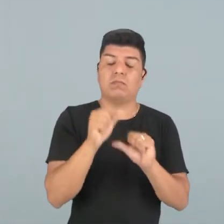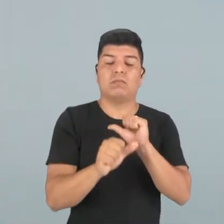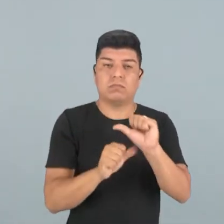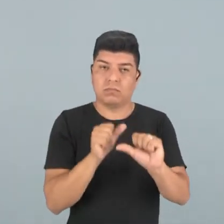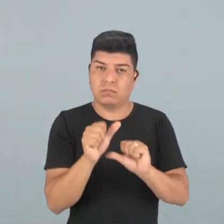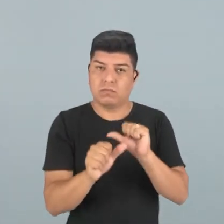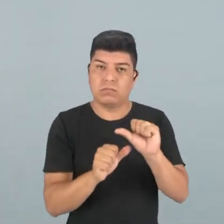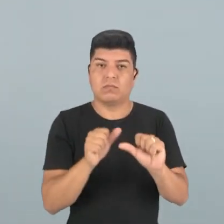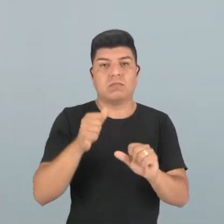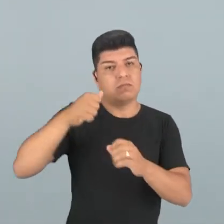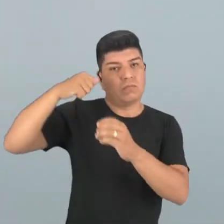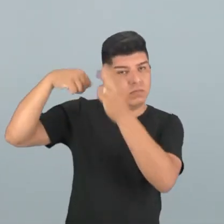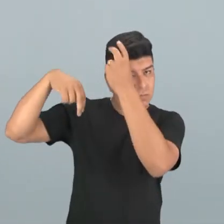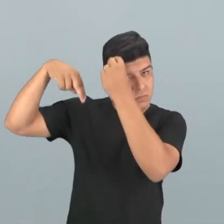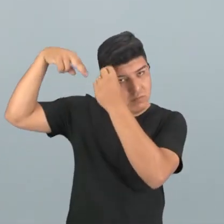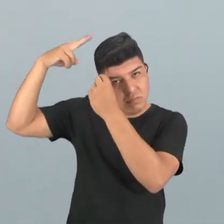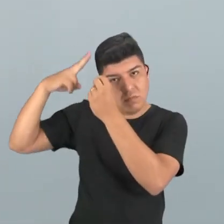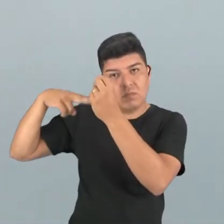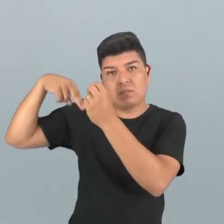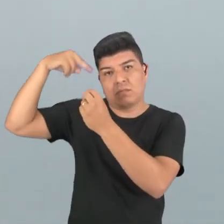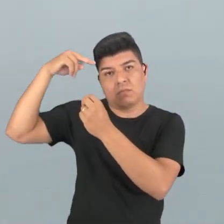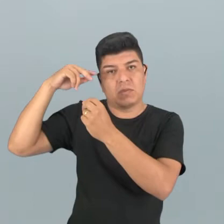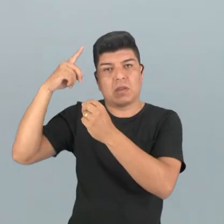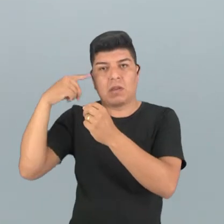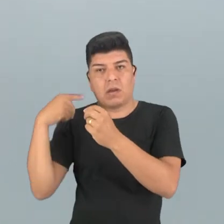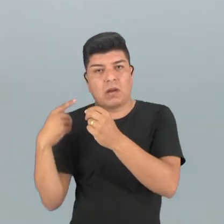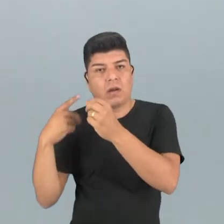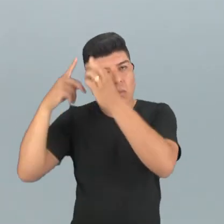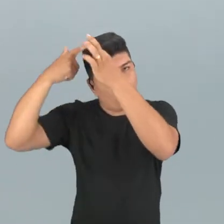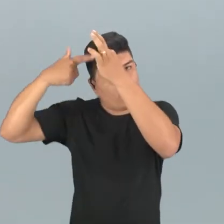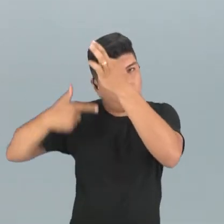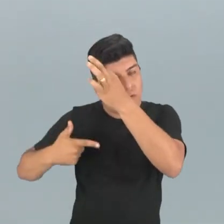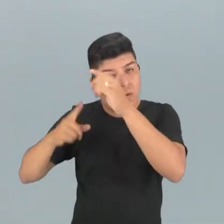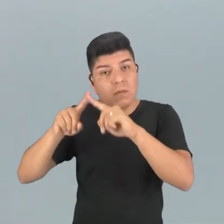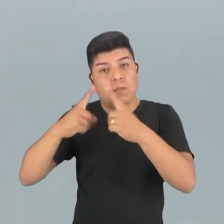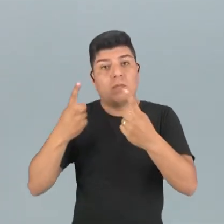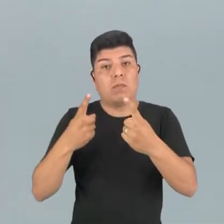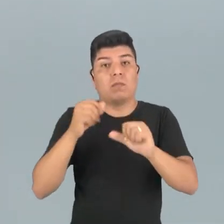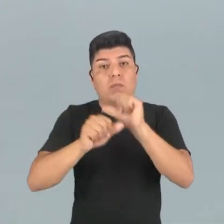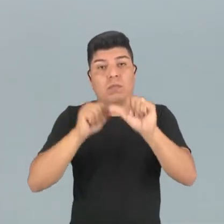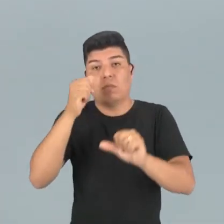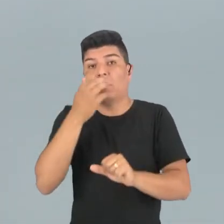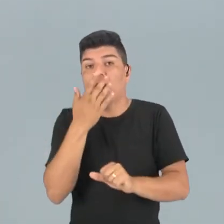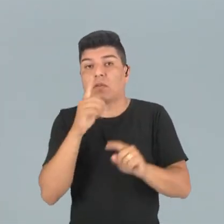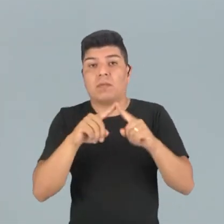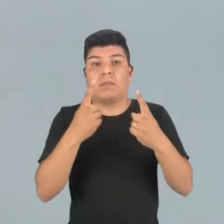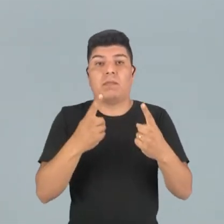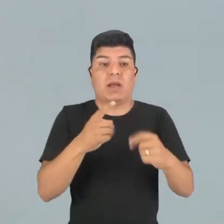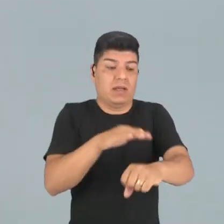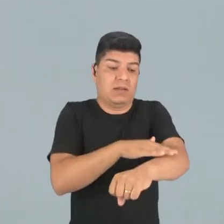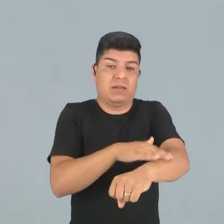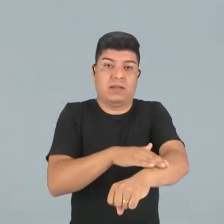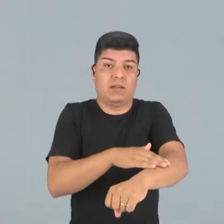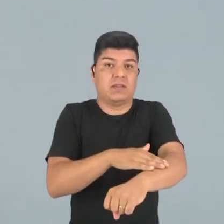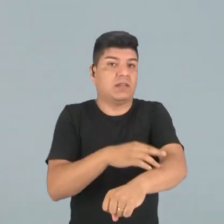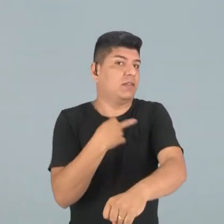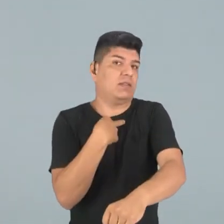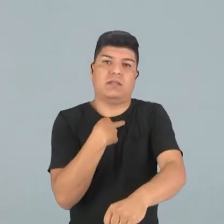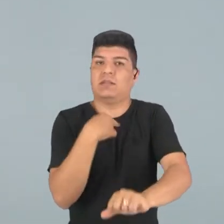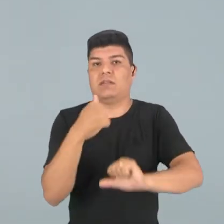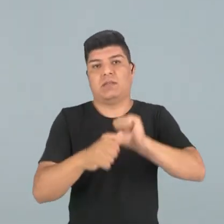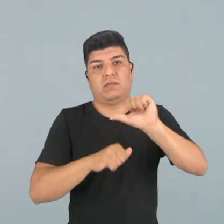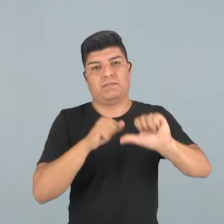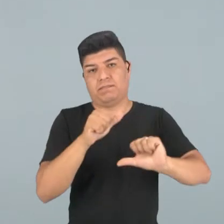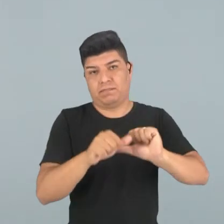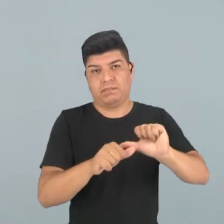né, química e alisar ou deixar enrolado, mudar de cor, mas a nossa cor da pele nós não podemos mudá-la,